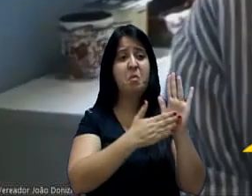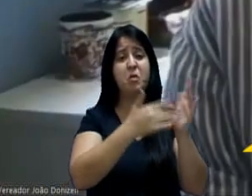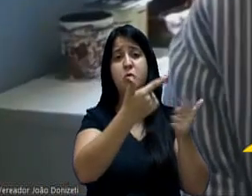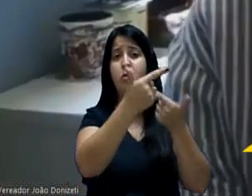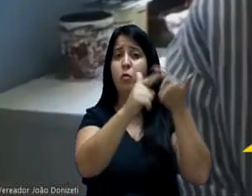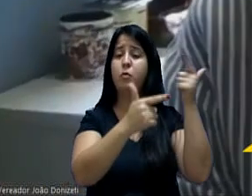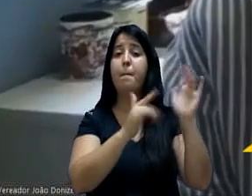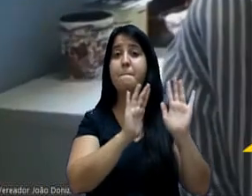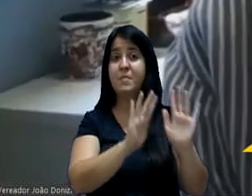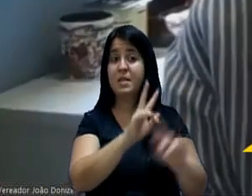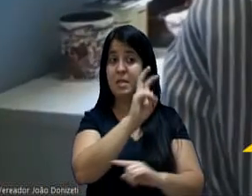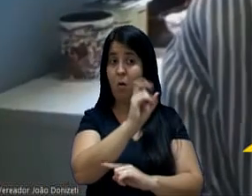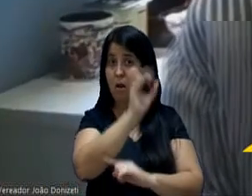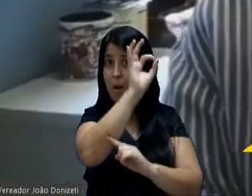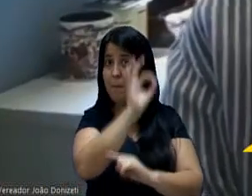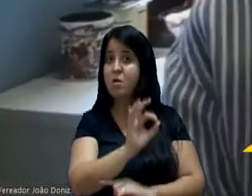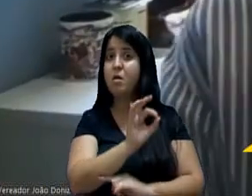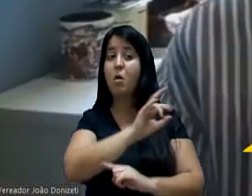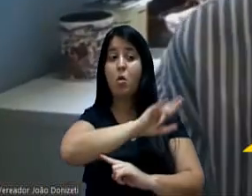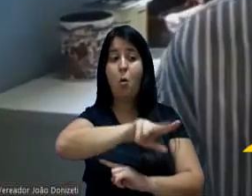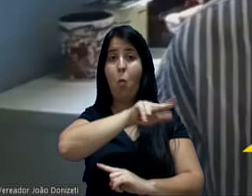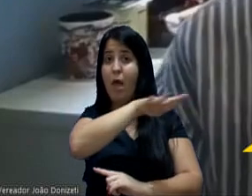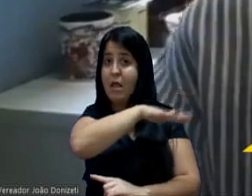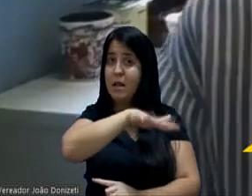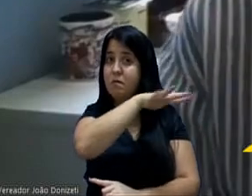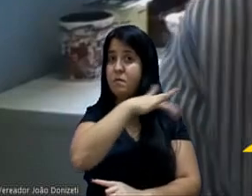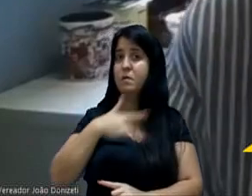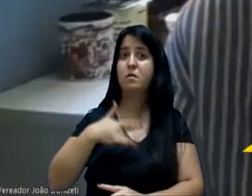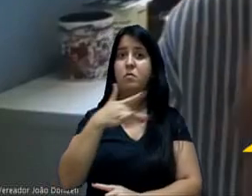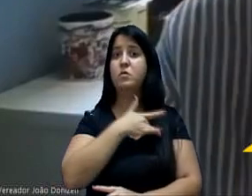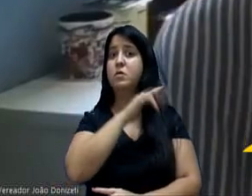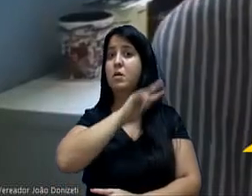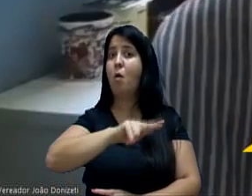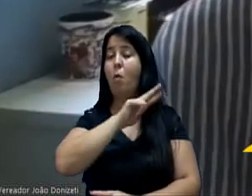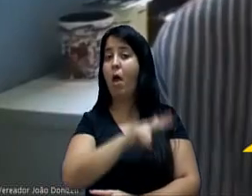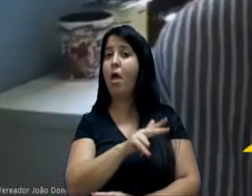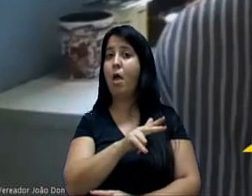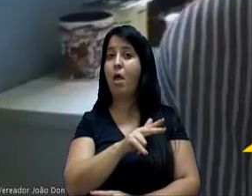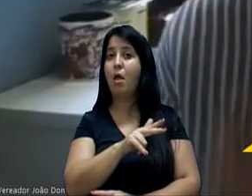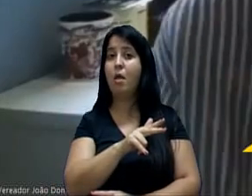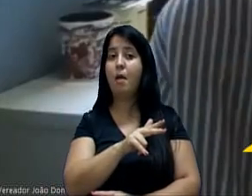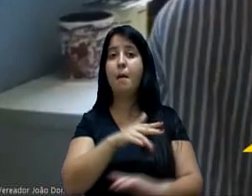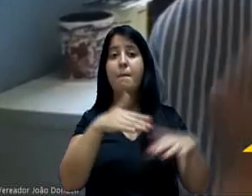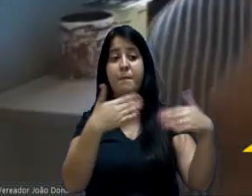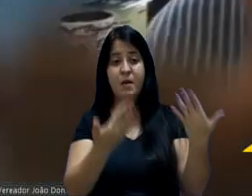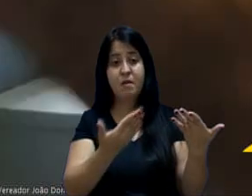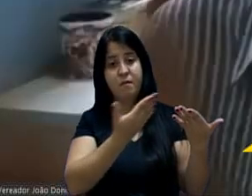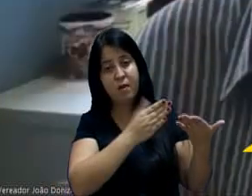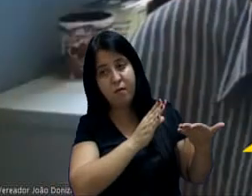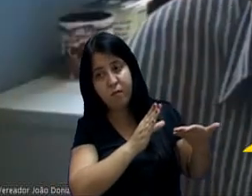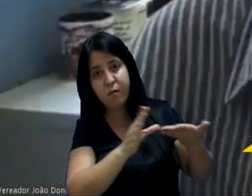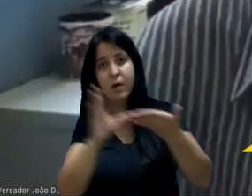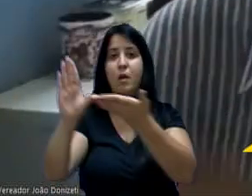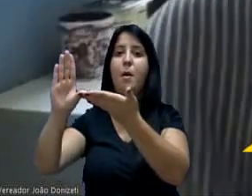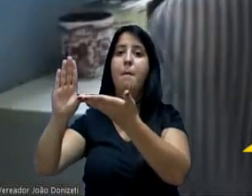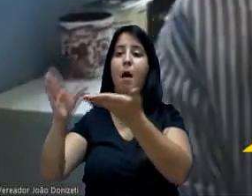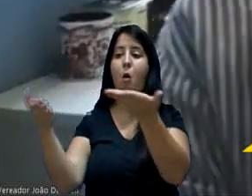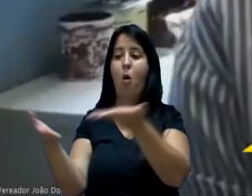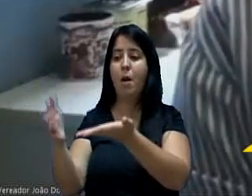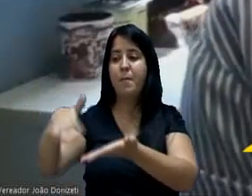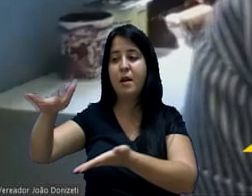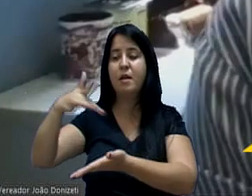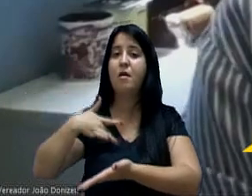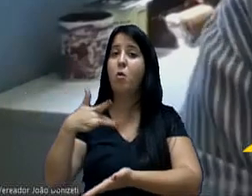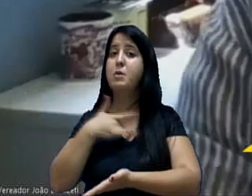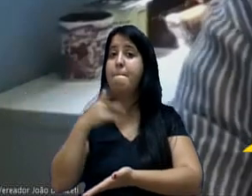Então, 50% não é da saúde e vai ser destinada para a saúde para o Covid-19. Isso